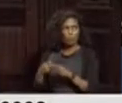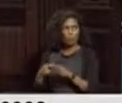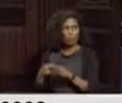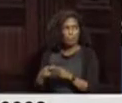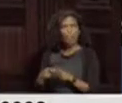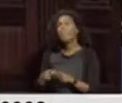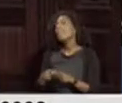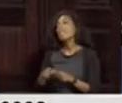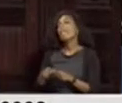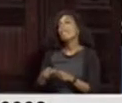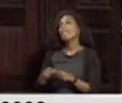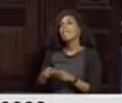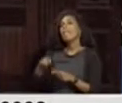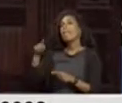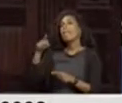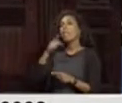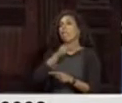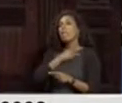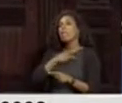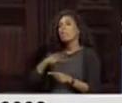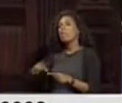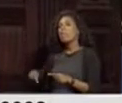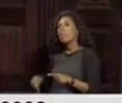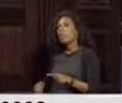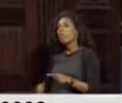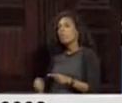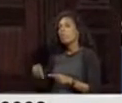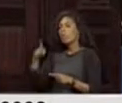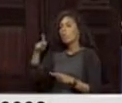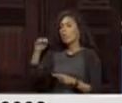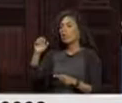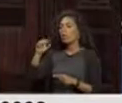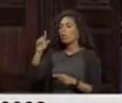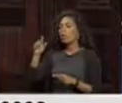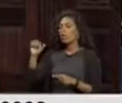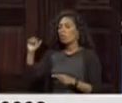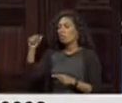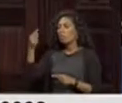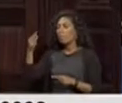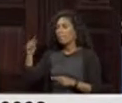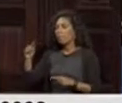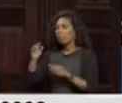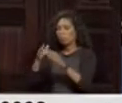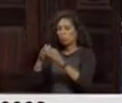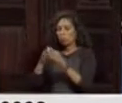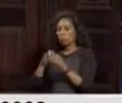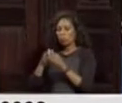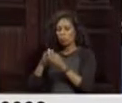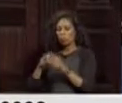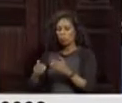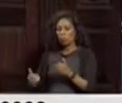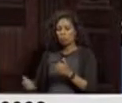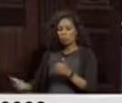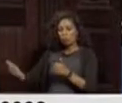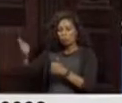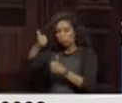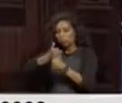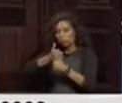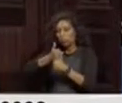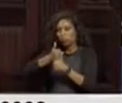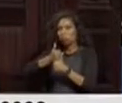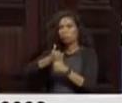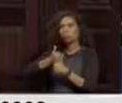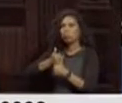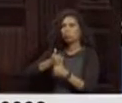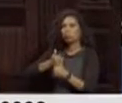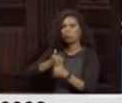eu não sei, ele teria pedido a intervenção. E quem decretou a intervenção foi